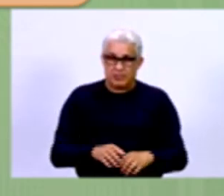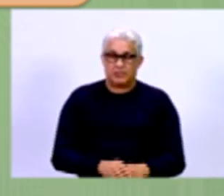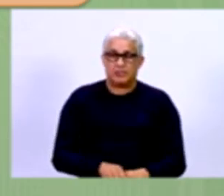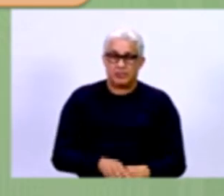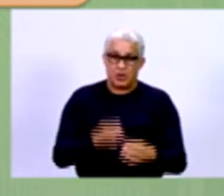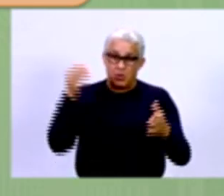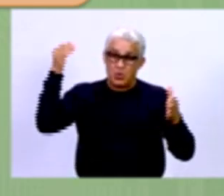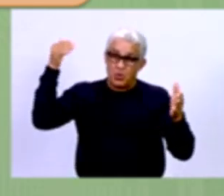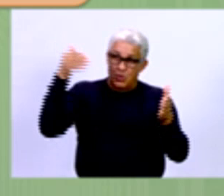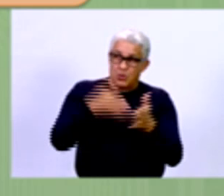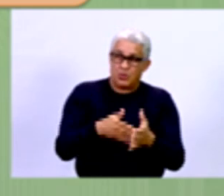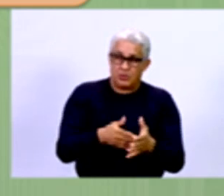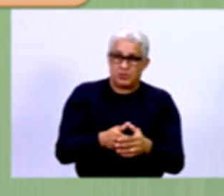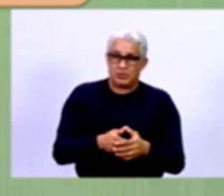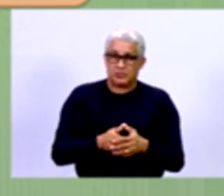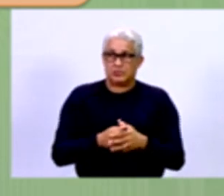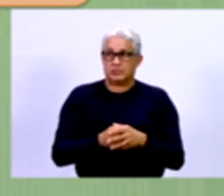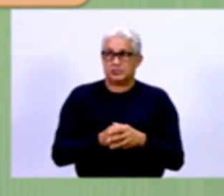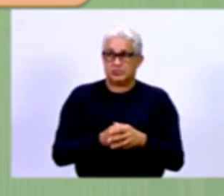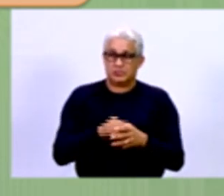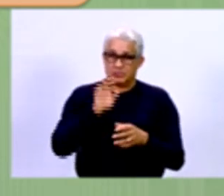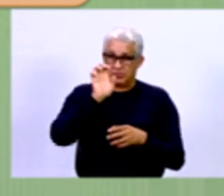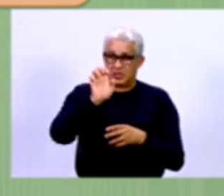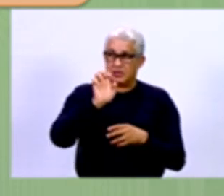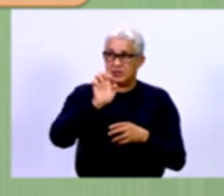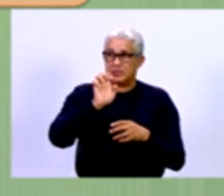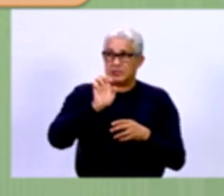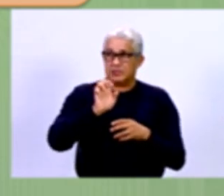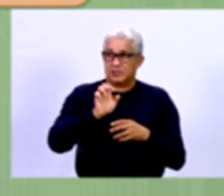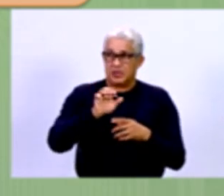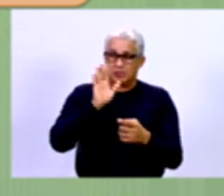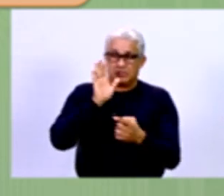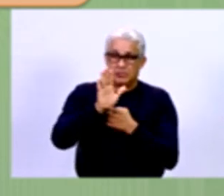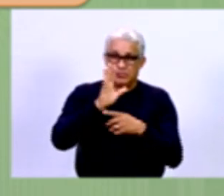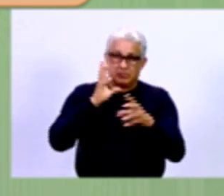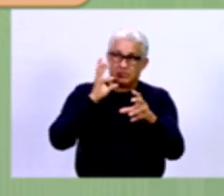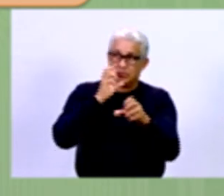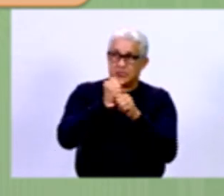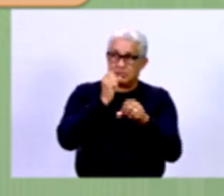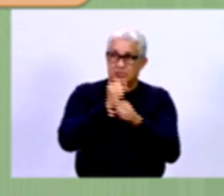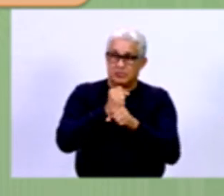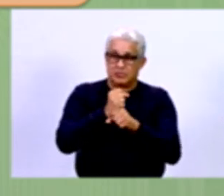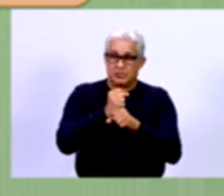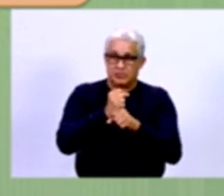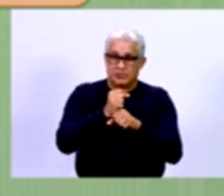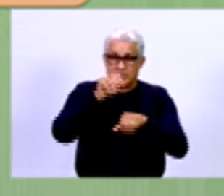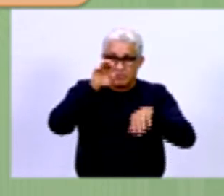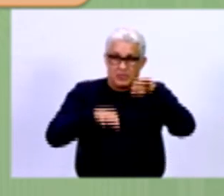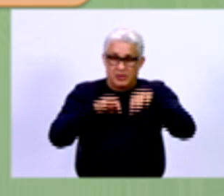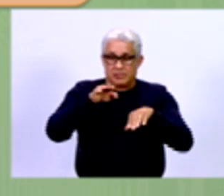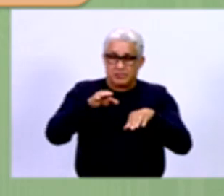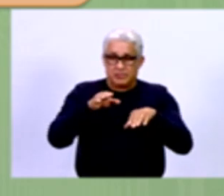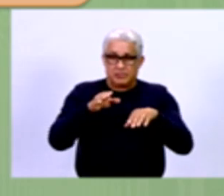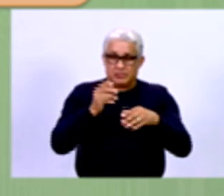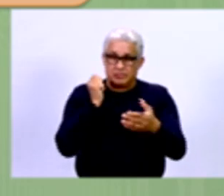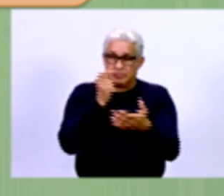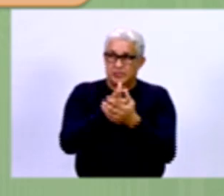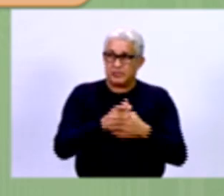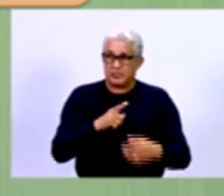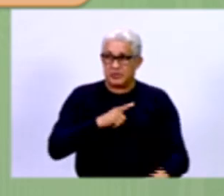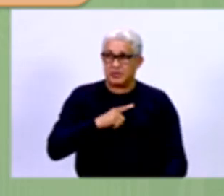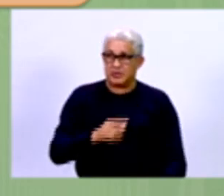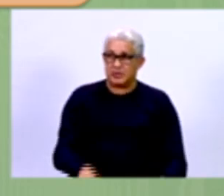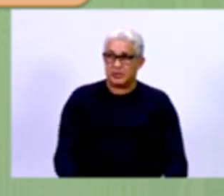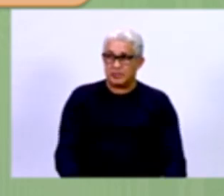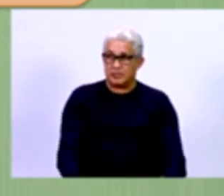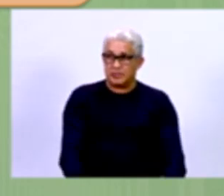último, a conta E, que é o demonstrativo de resultados do balanço. Então, você tem